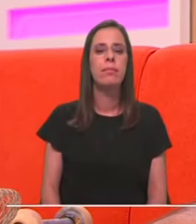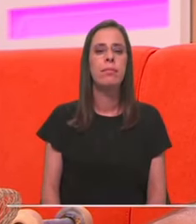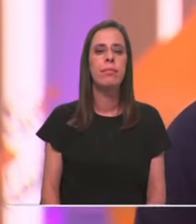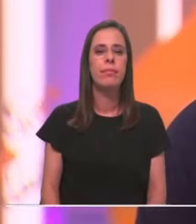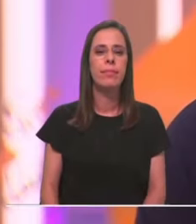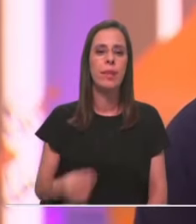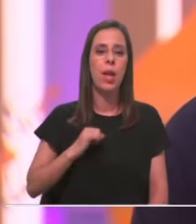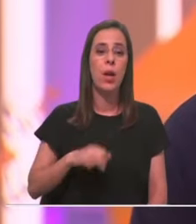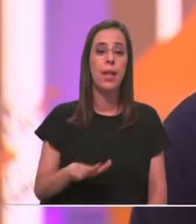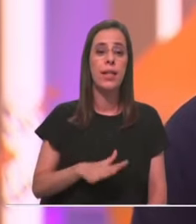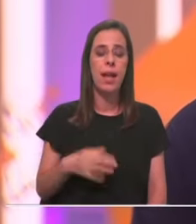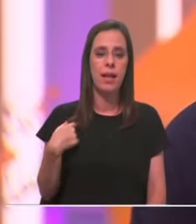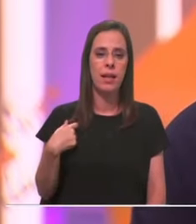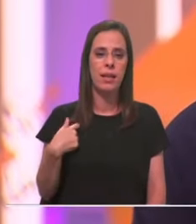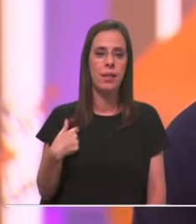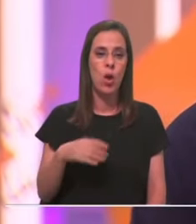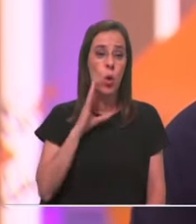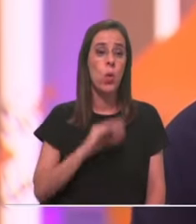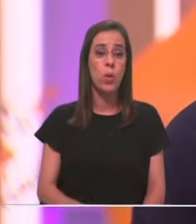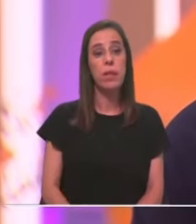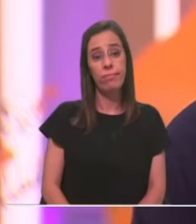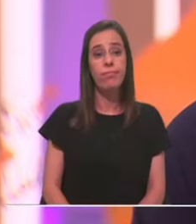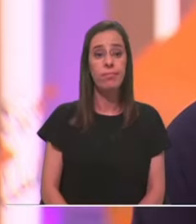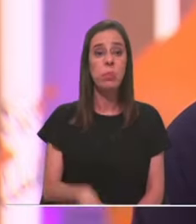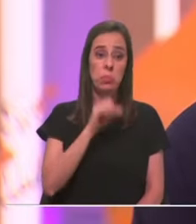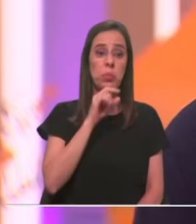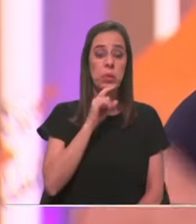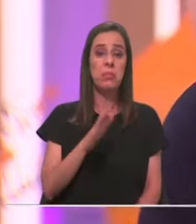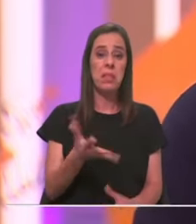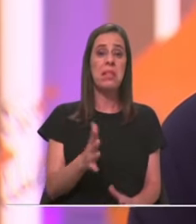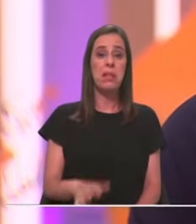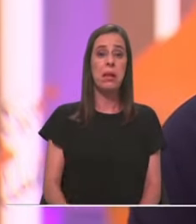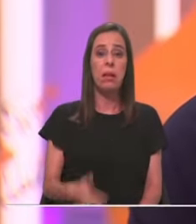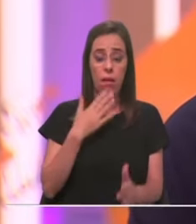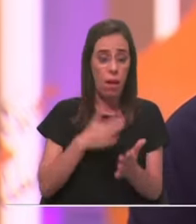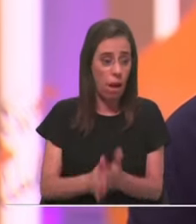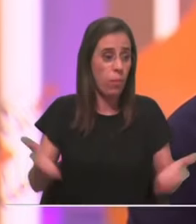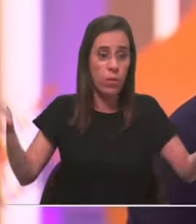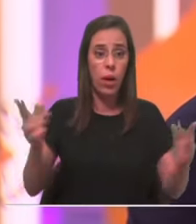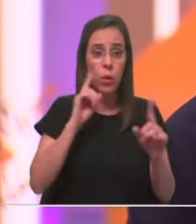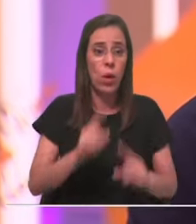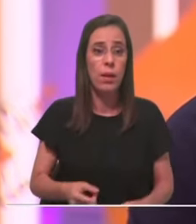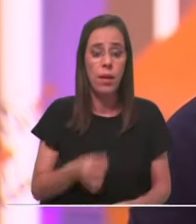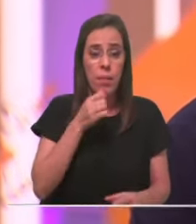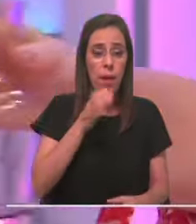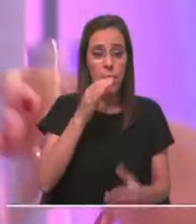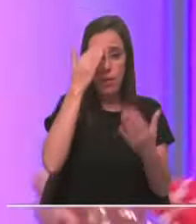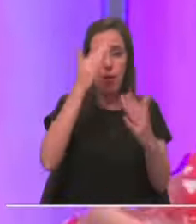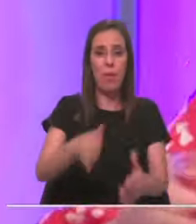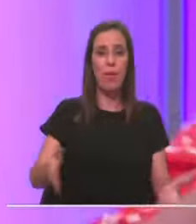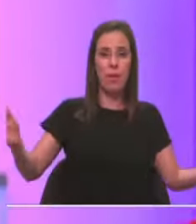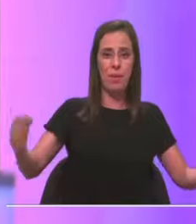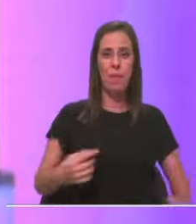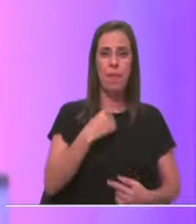pela nossa área ou não Não sei se calhar calhar S diz diz aproveita é o teu dia bebe água bebe